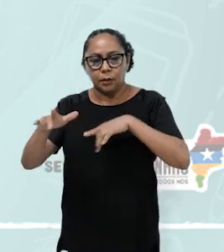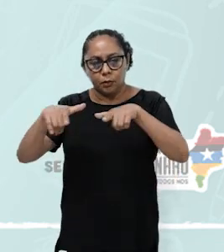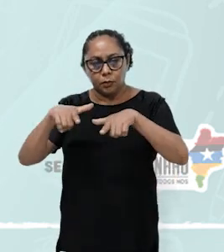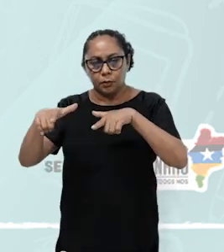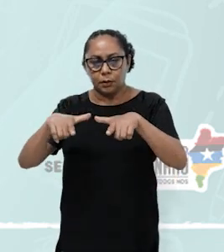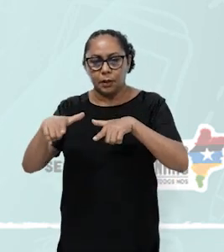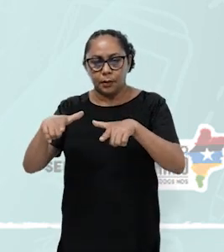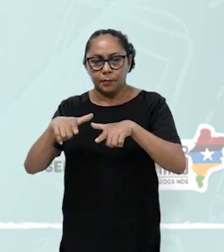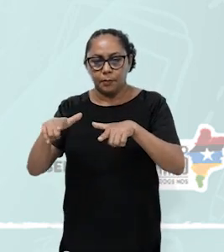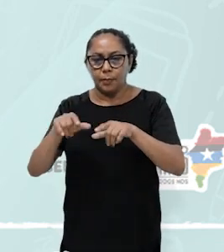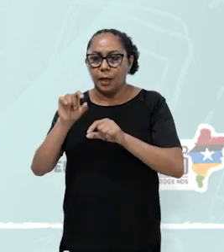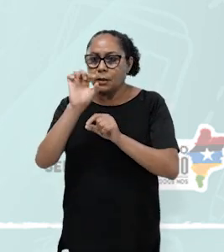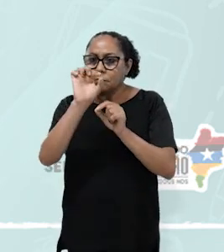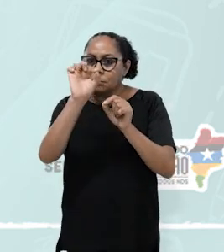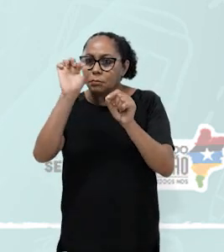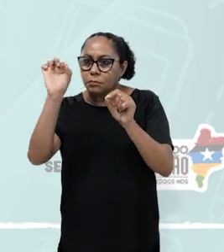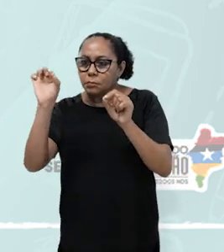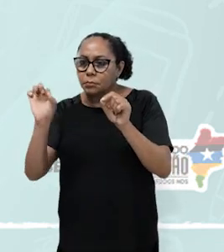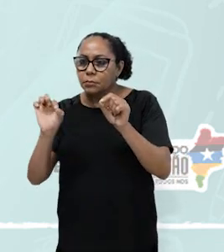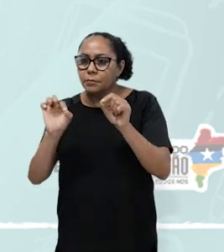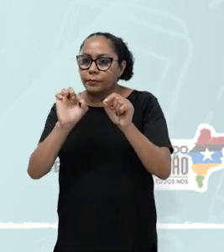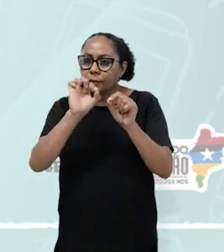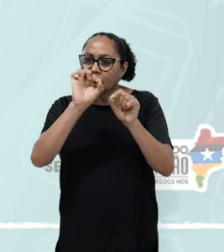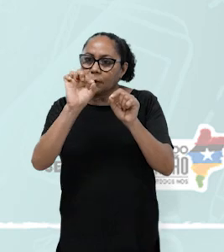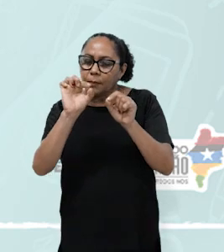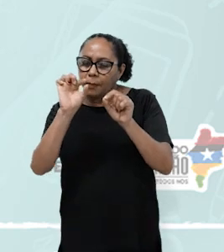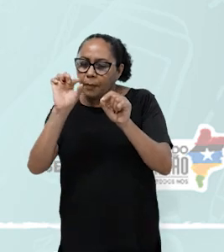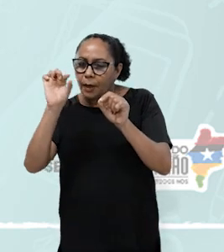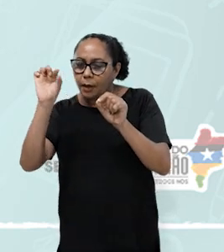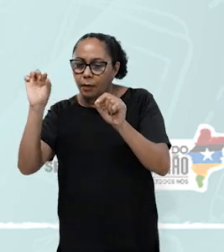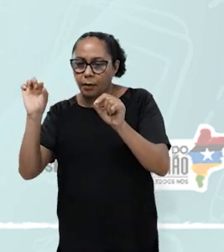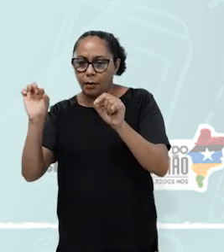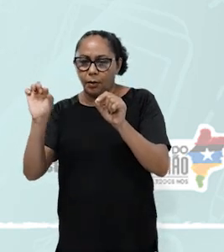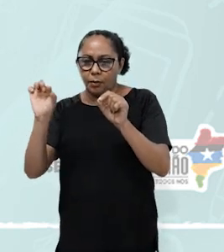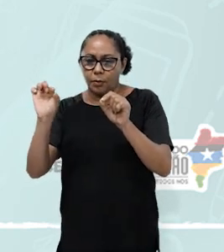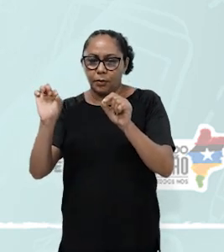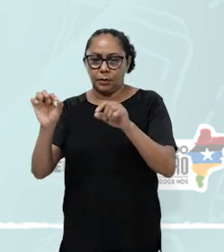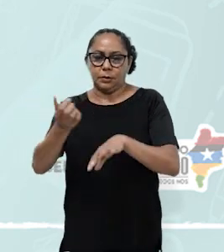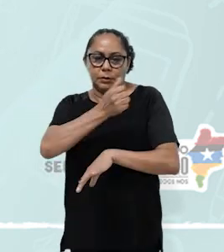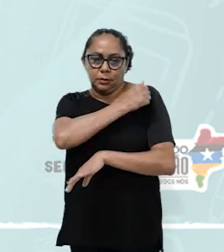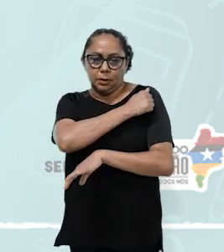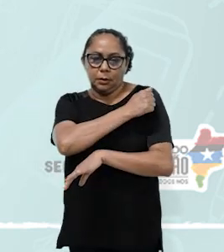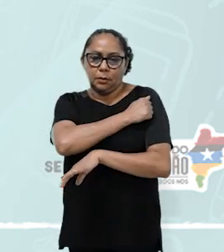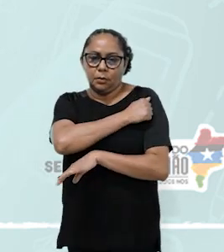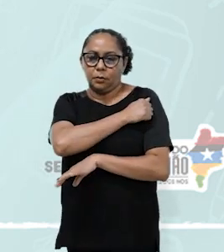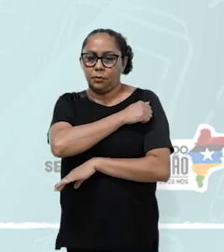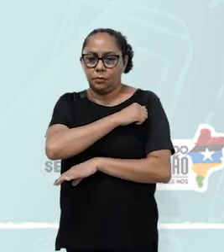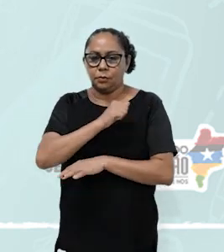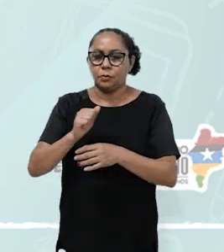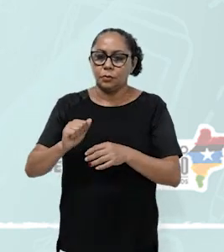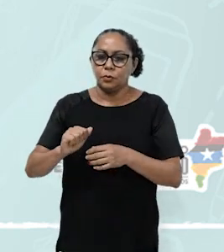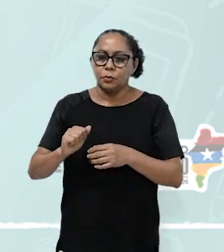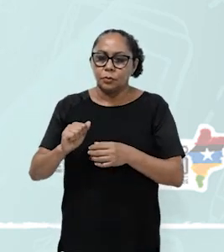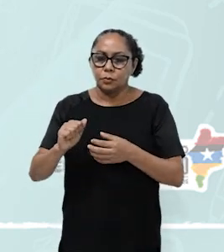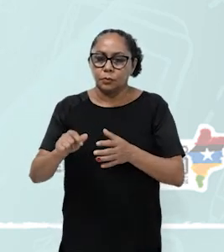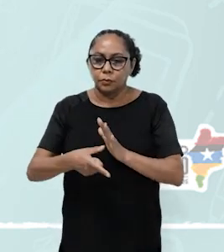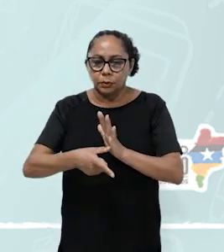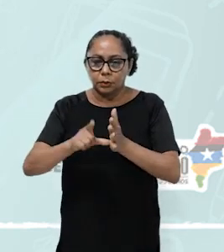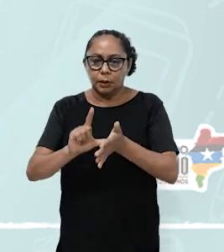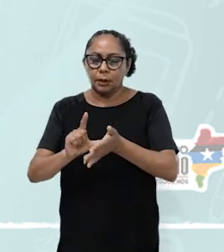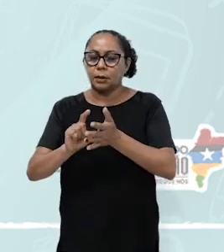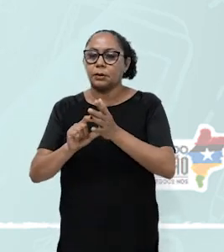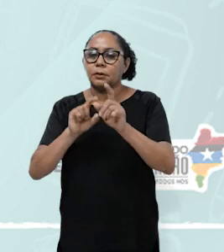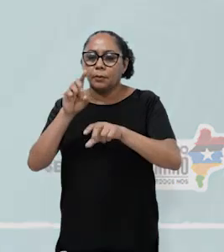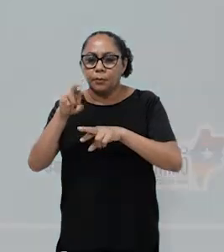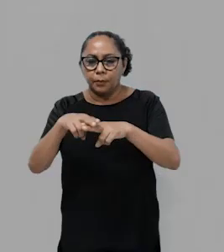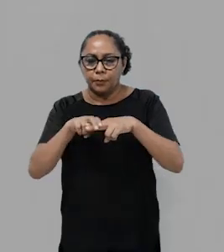granulada, parece um mosaico, onde ele vai pintando com pontos maiores, e ele foi aluno do primeiro e aderiu ao pontilhismo por causa da